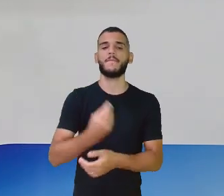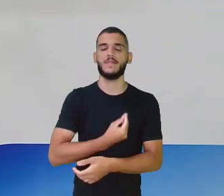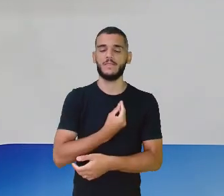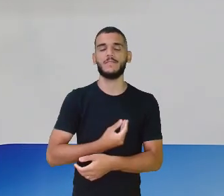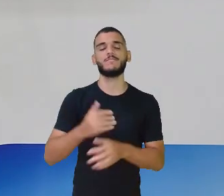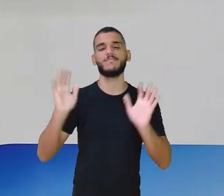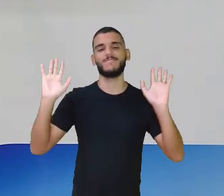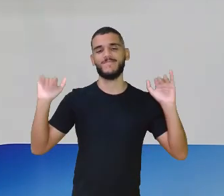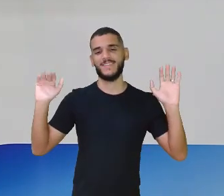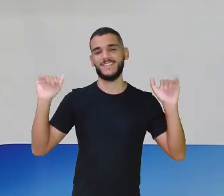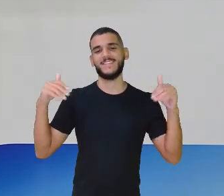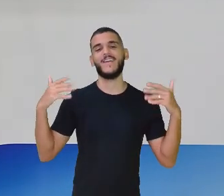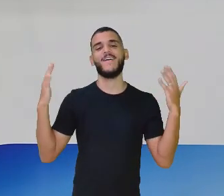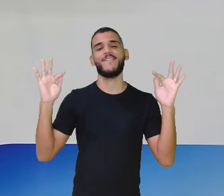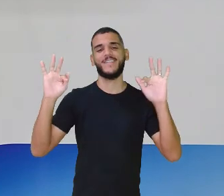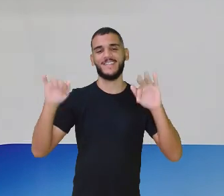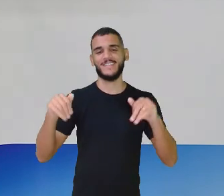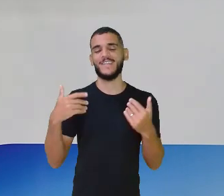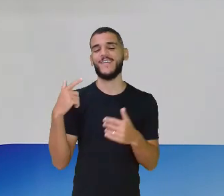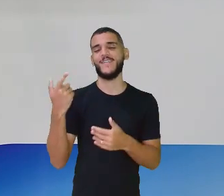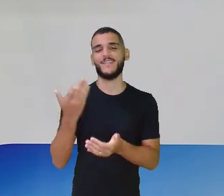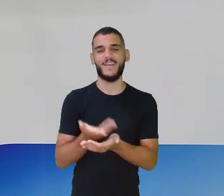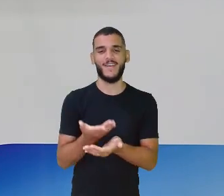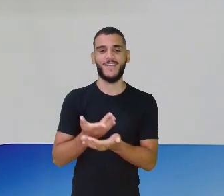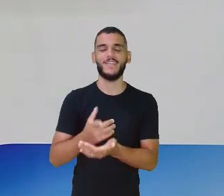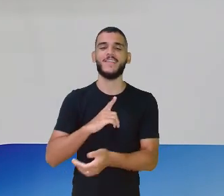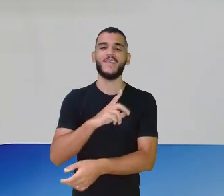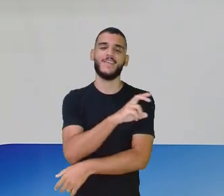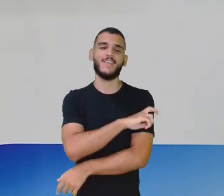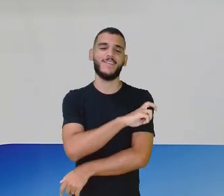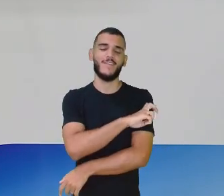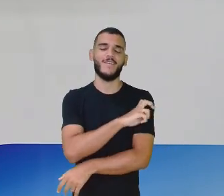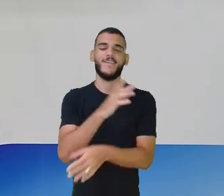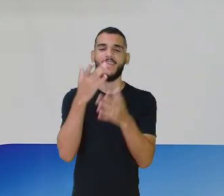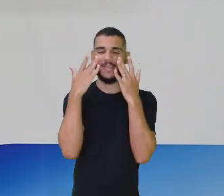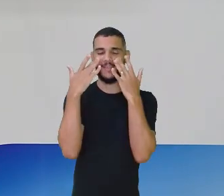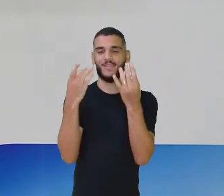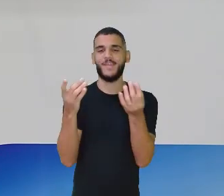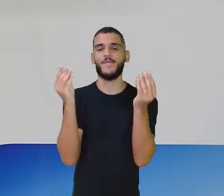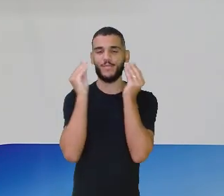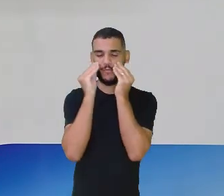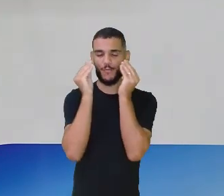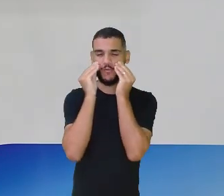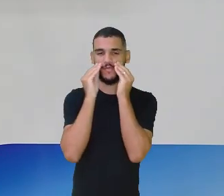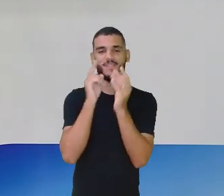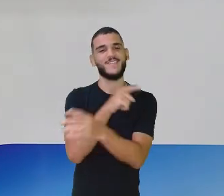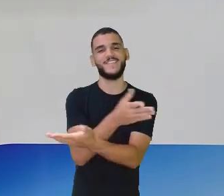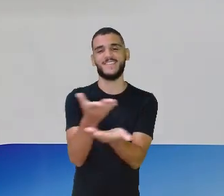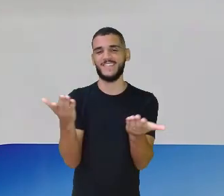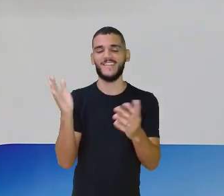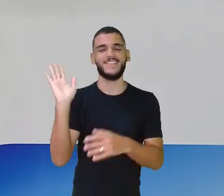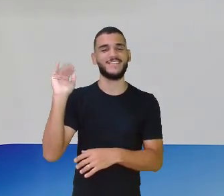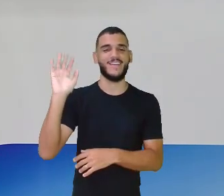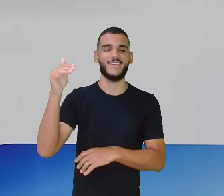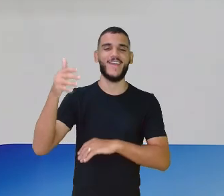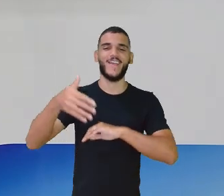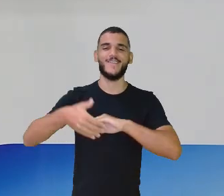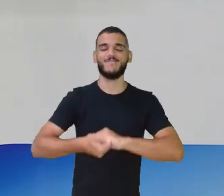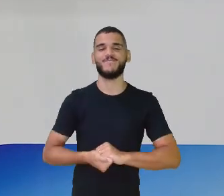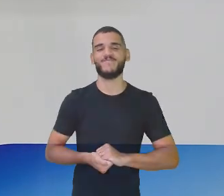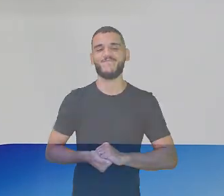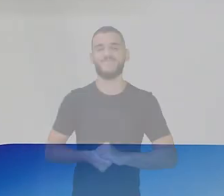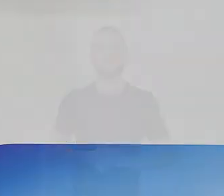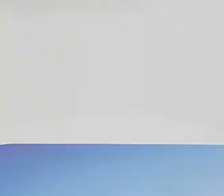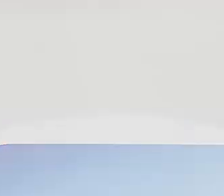vai se despedindo e vai ficando para a próxima aula. E tem aula do quinto ano, tá? Então fica aí, ó. Um beijo grande para vocês e até a próxima aula.